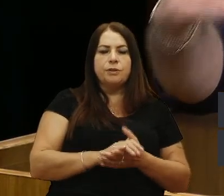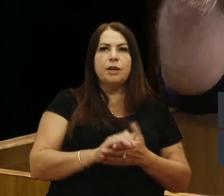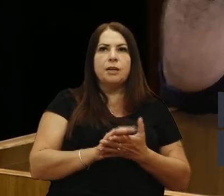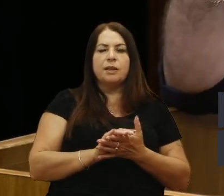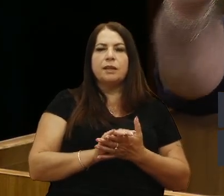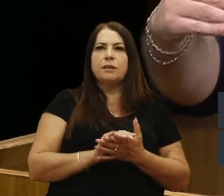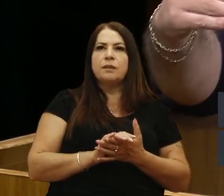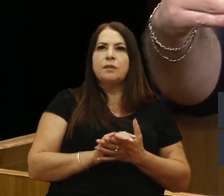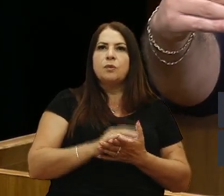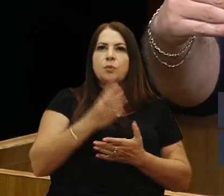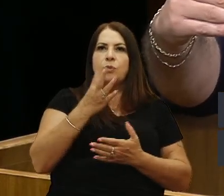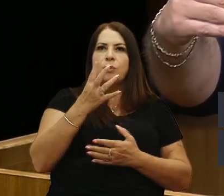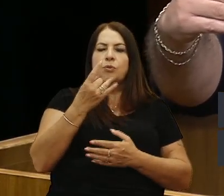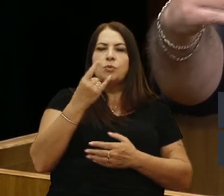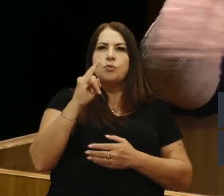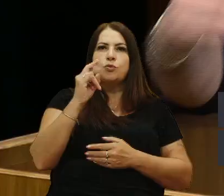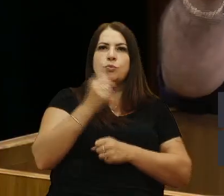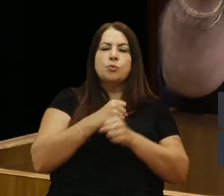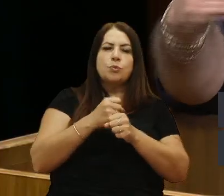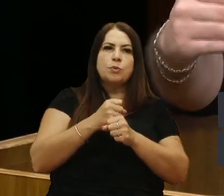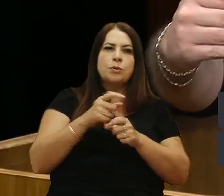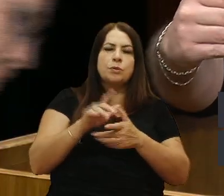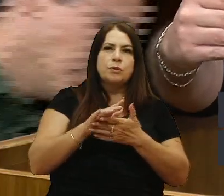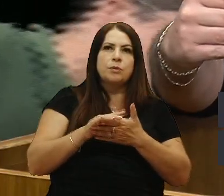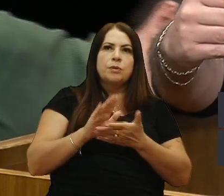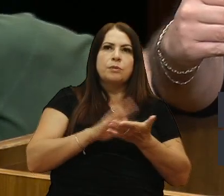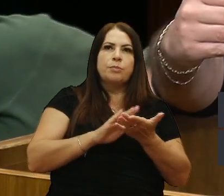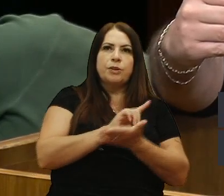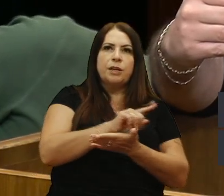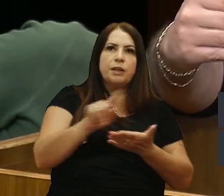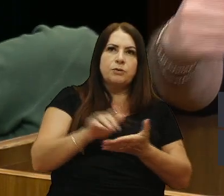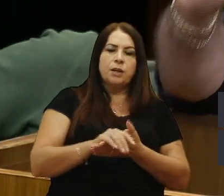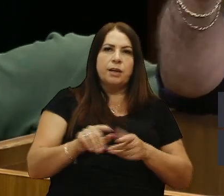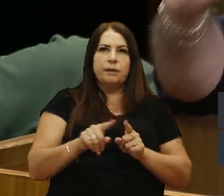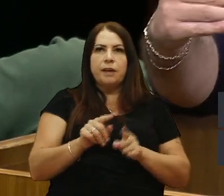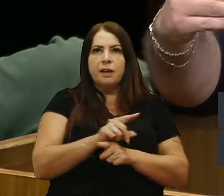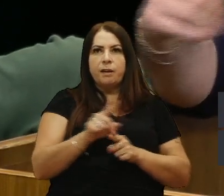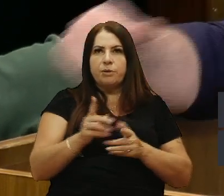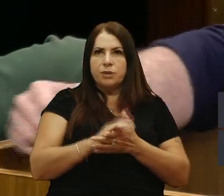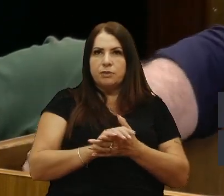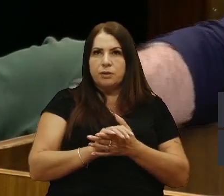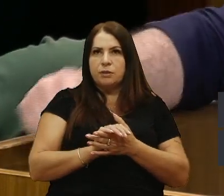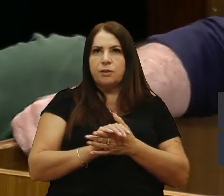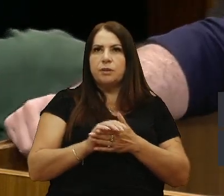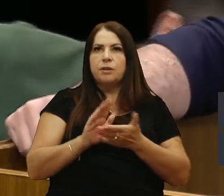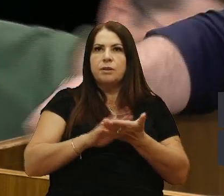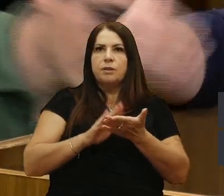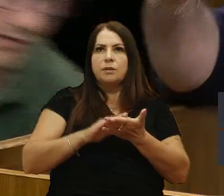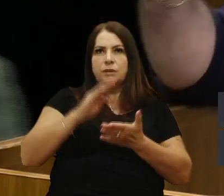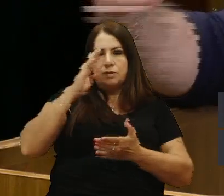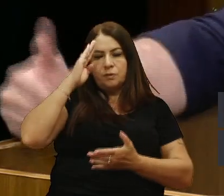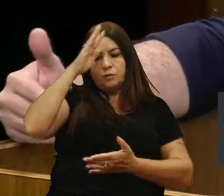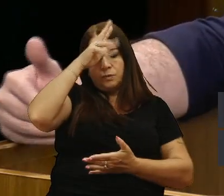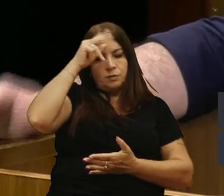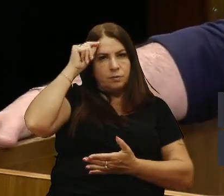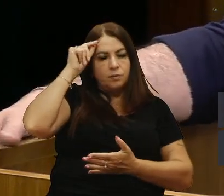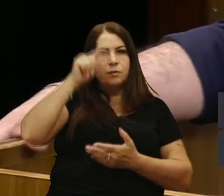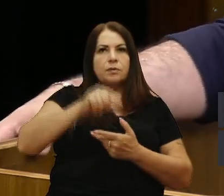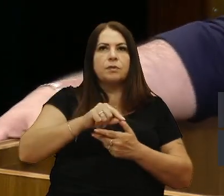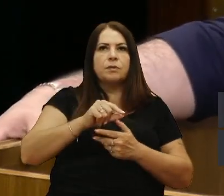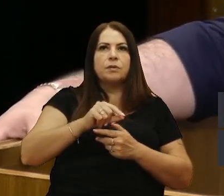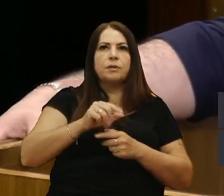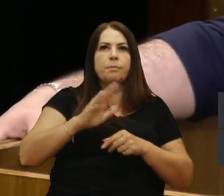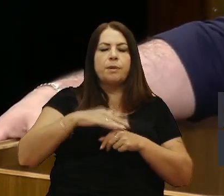Nos 4 últimos anos, eu cobrei a nova sede da Guarda Municipal. Eu cobrei aumento